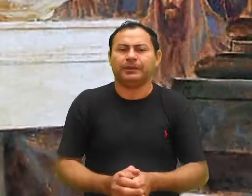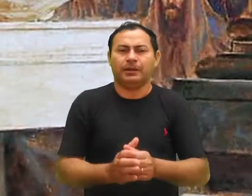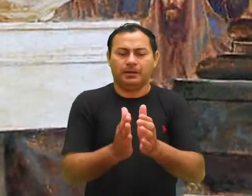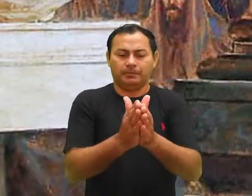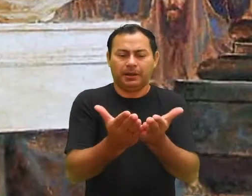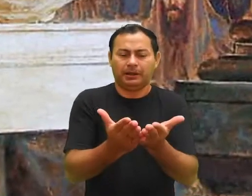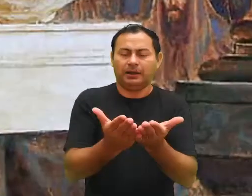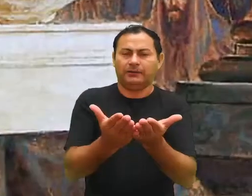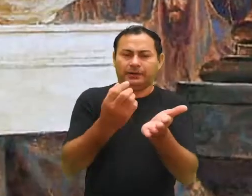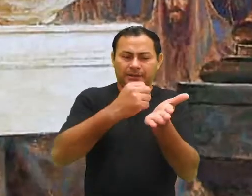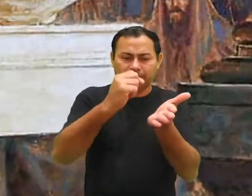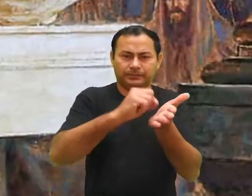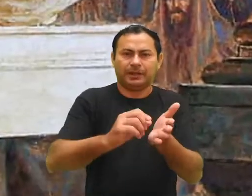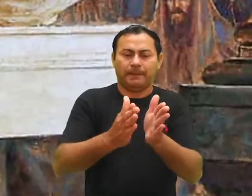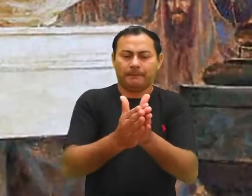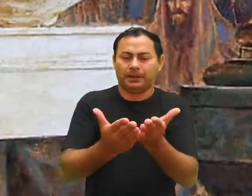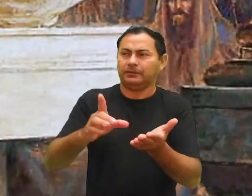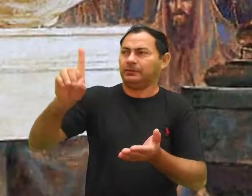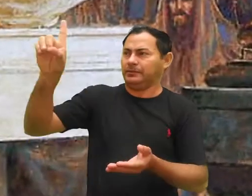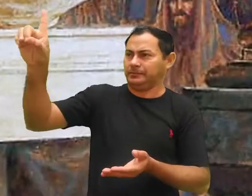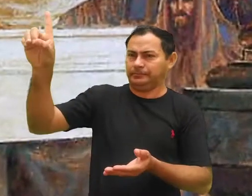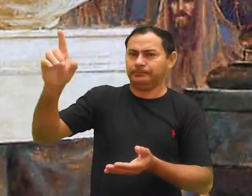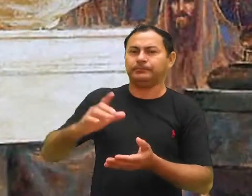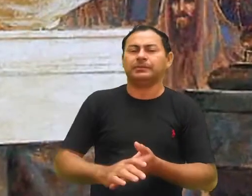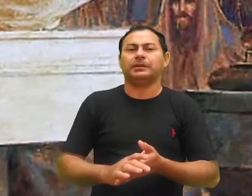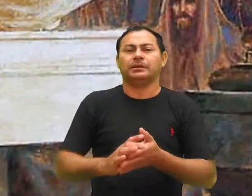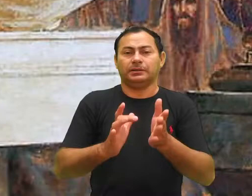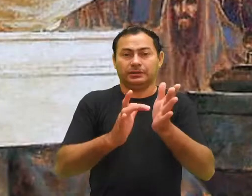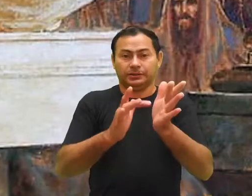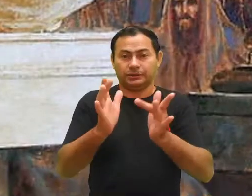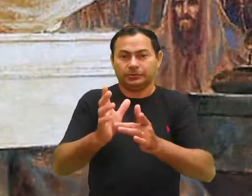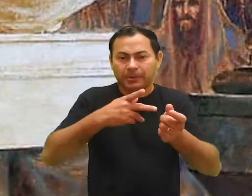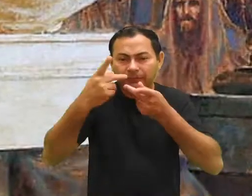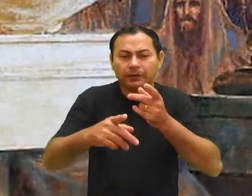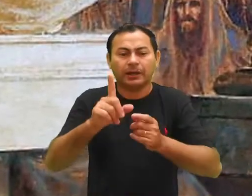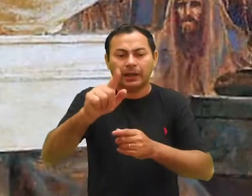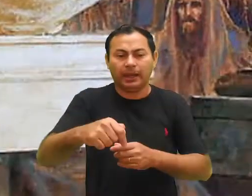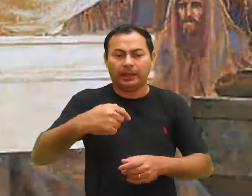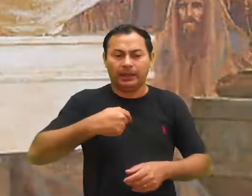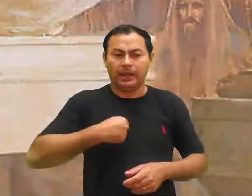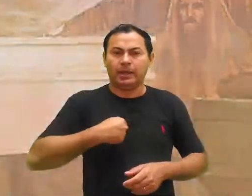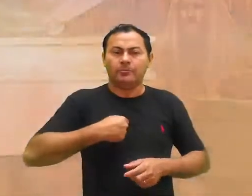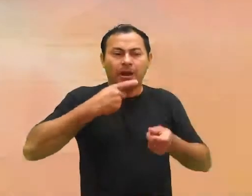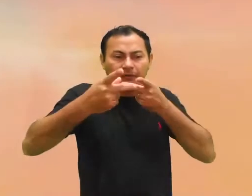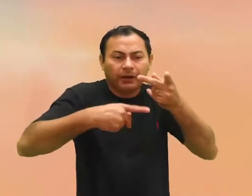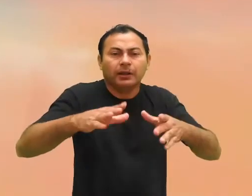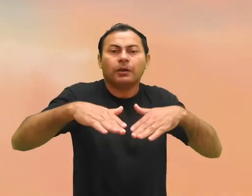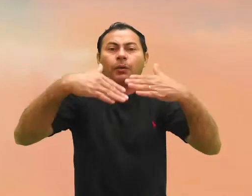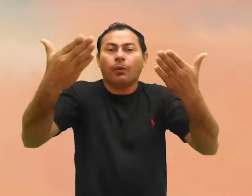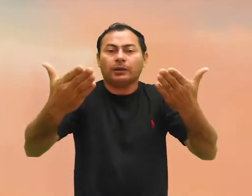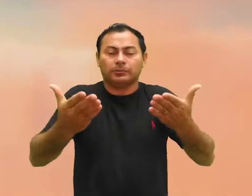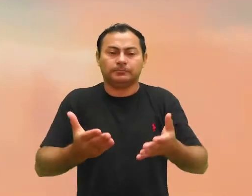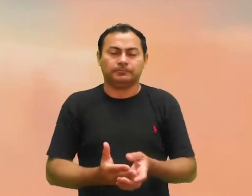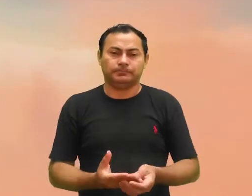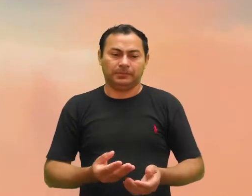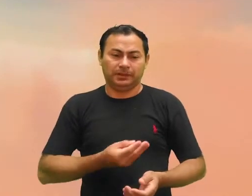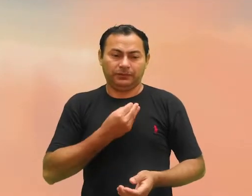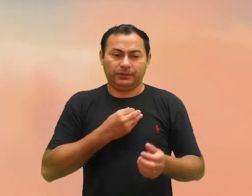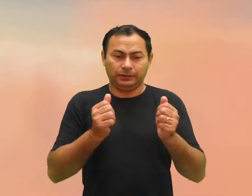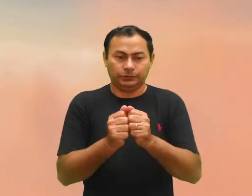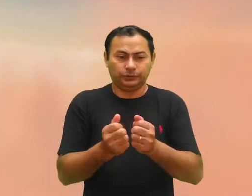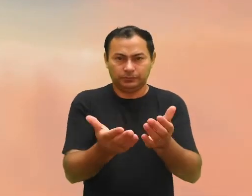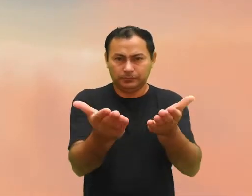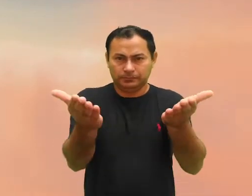deu. A palavra escrita, a palavra de Deus. Ele disse assim, foi isso que eu lhes falei enquanto